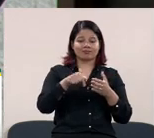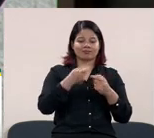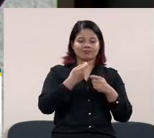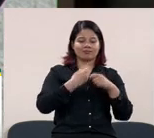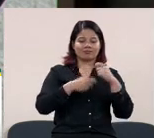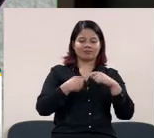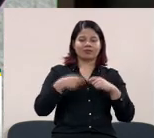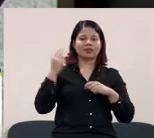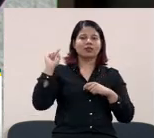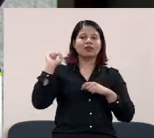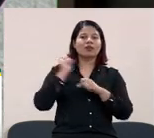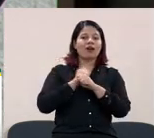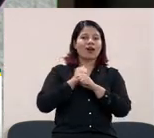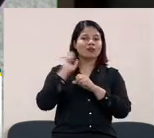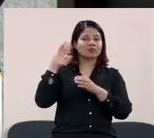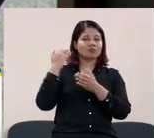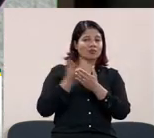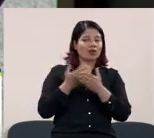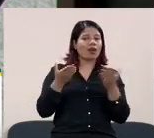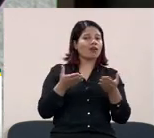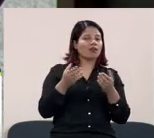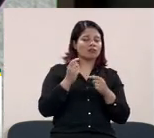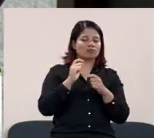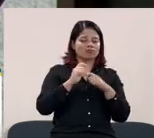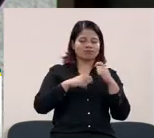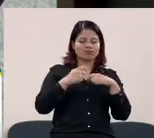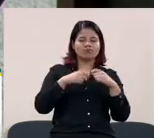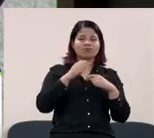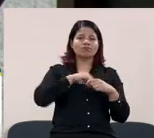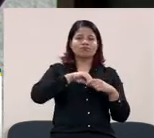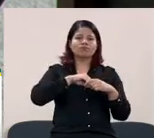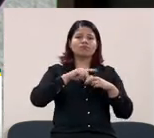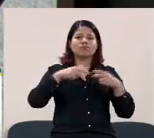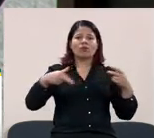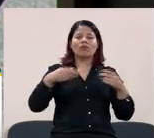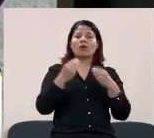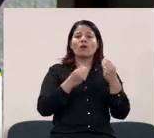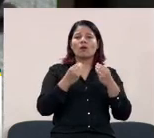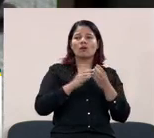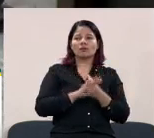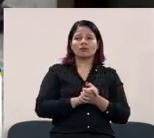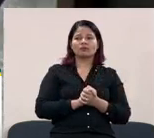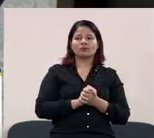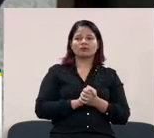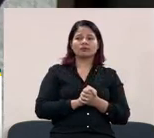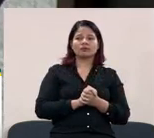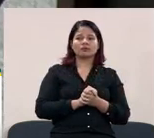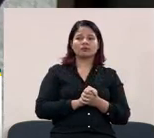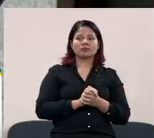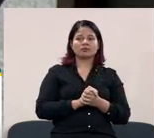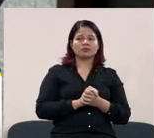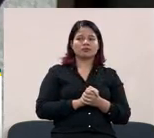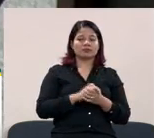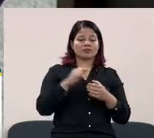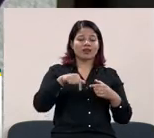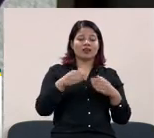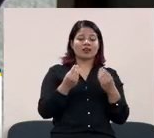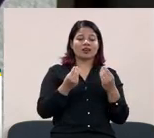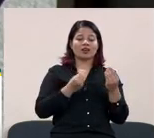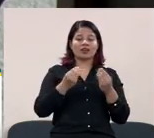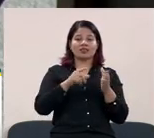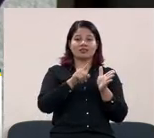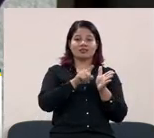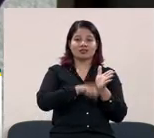E, realmente, o modelo liberal faz esses milagres. Dentre eles é reduzir a